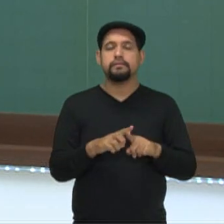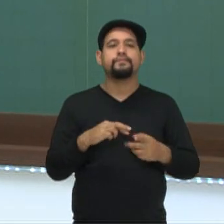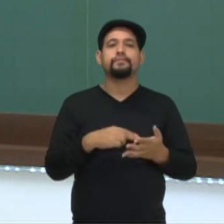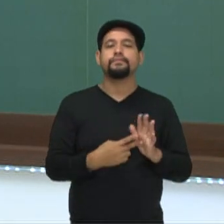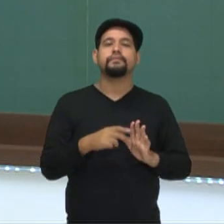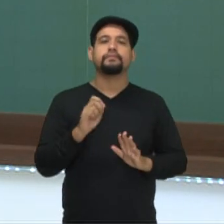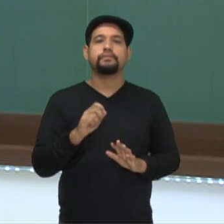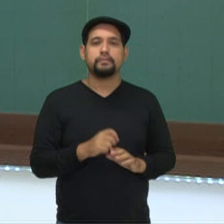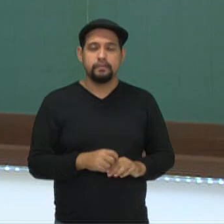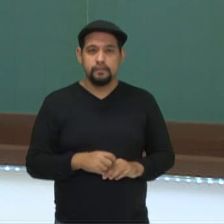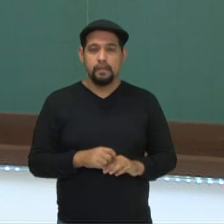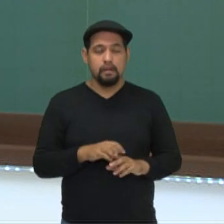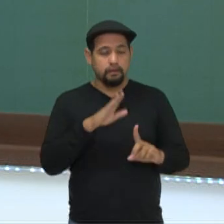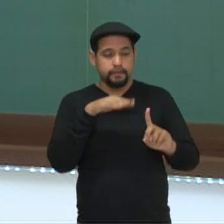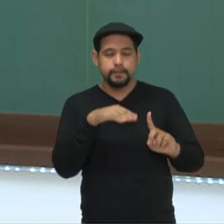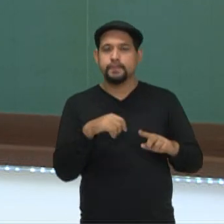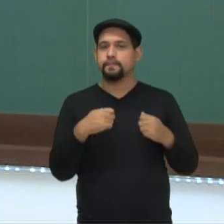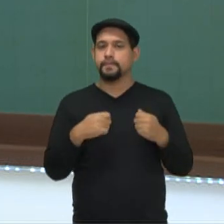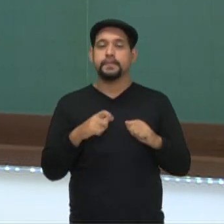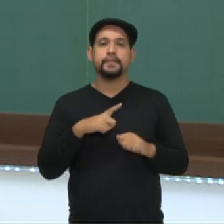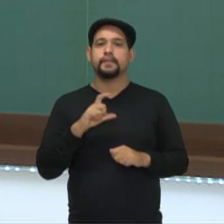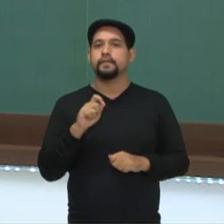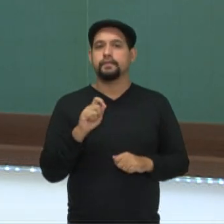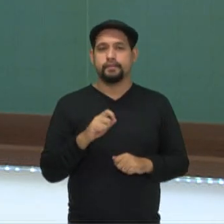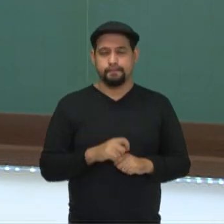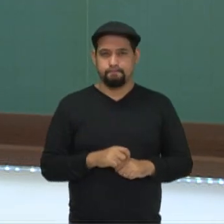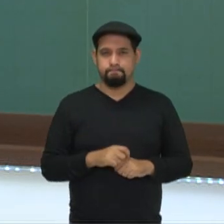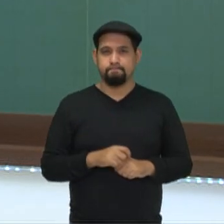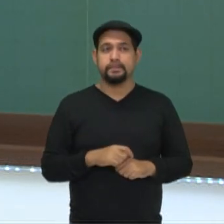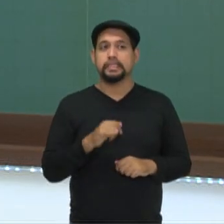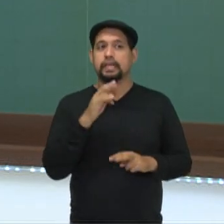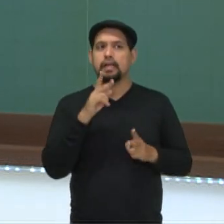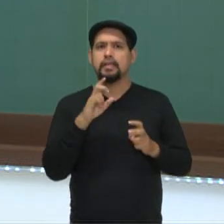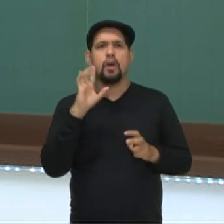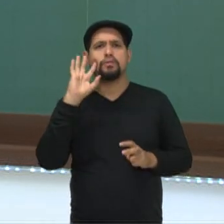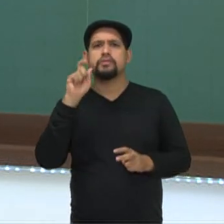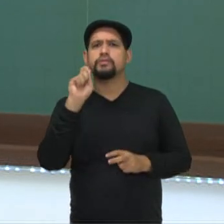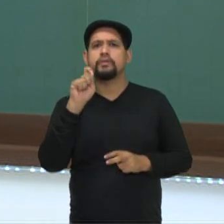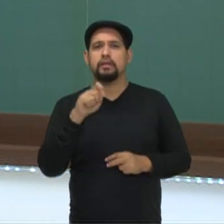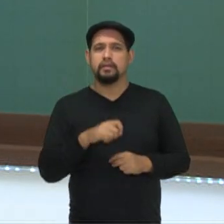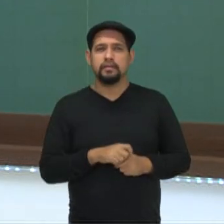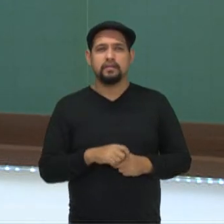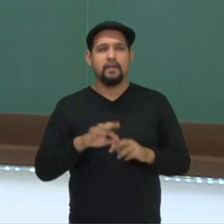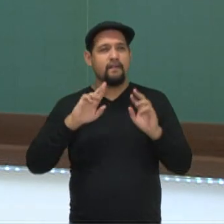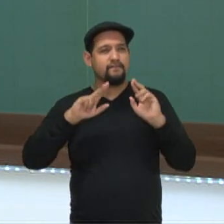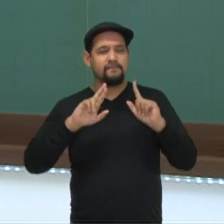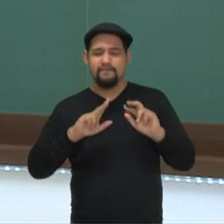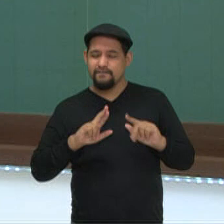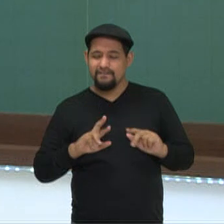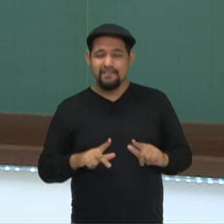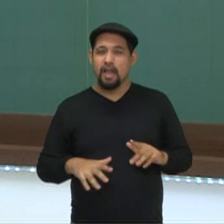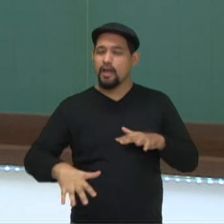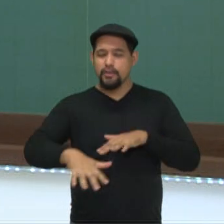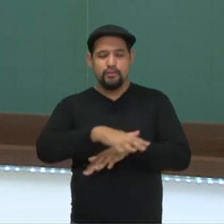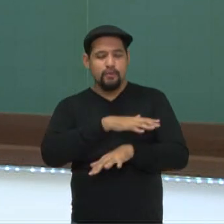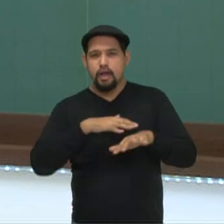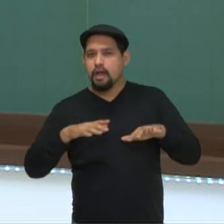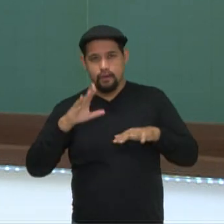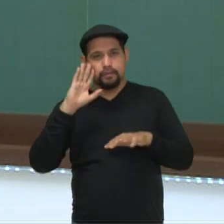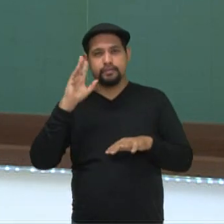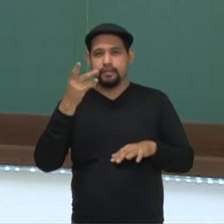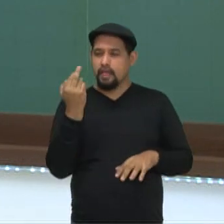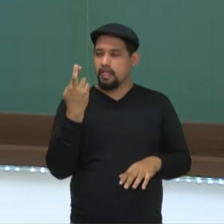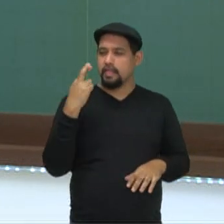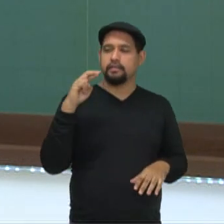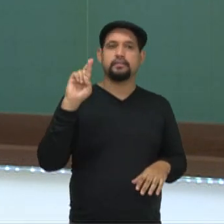seria uma das divindades, a serpente emplumada. Aqui aconteciam muitos rituais religiosos,